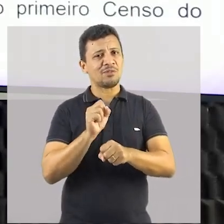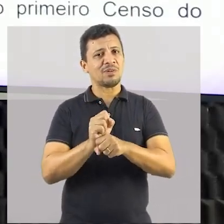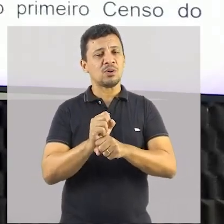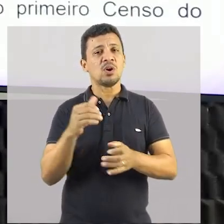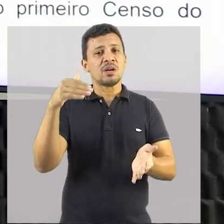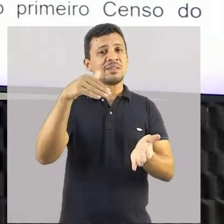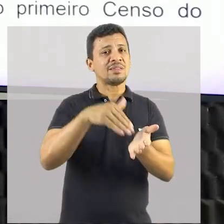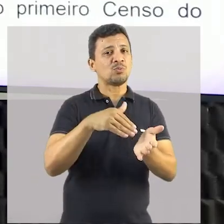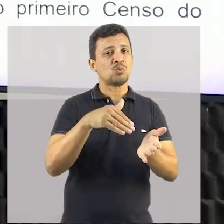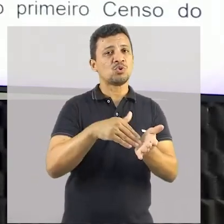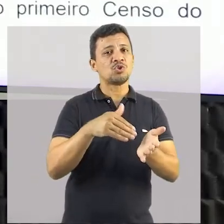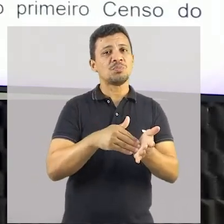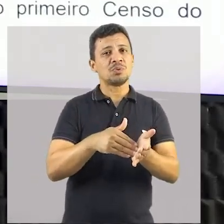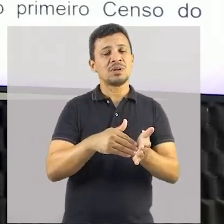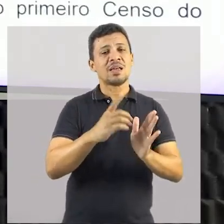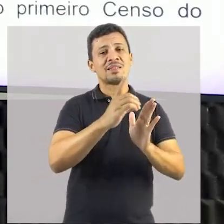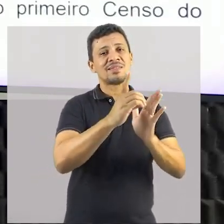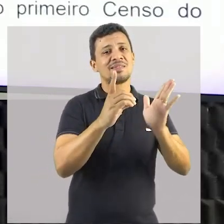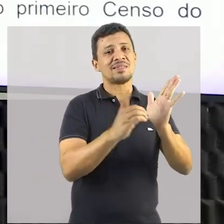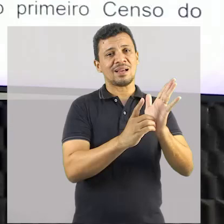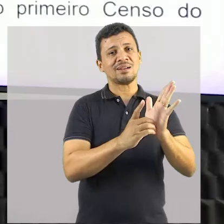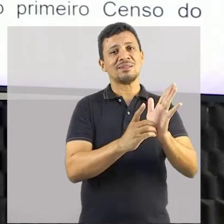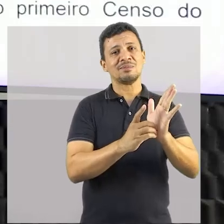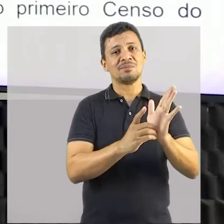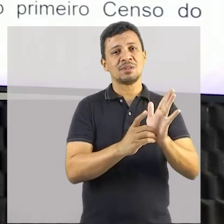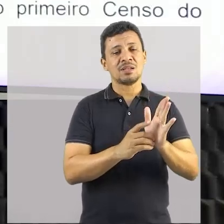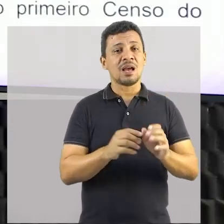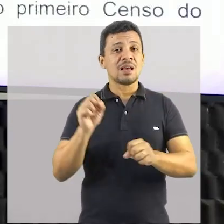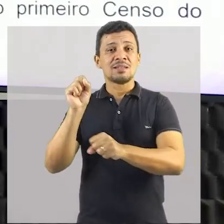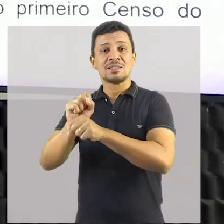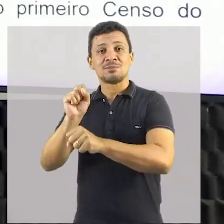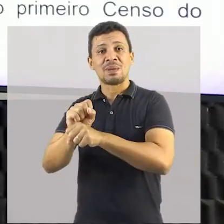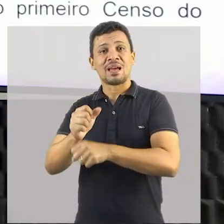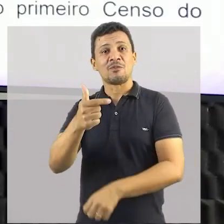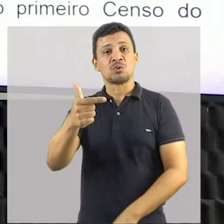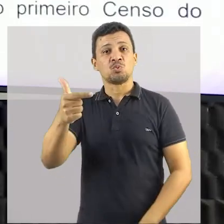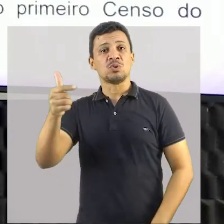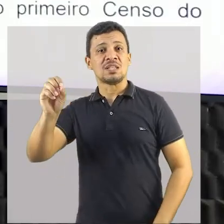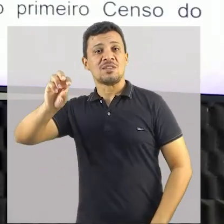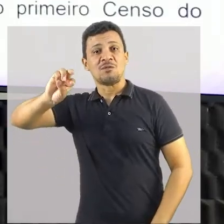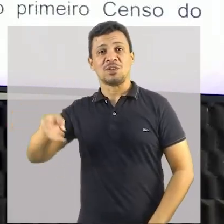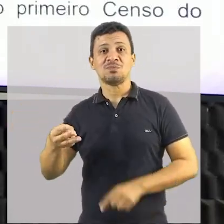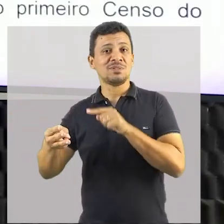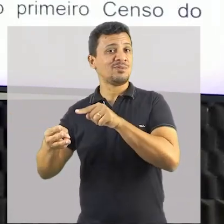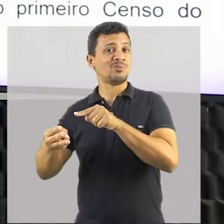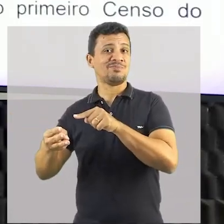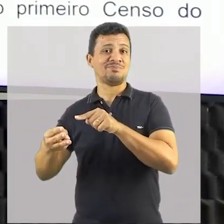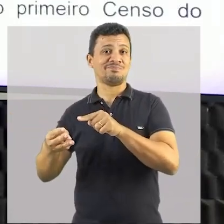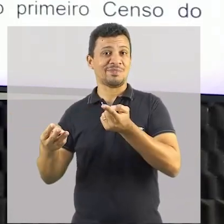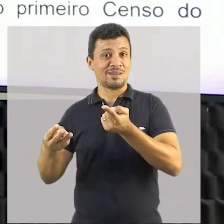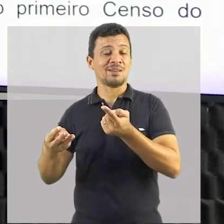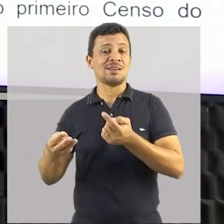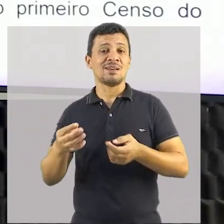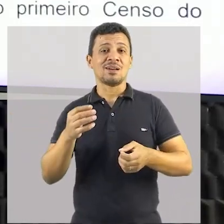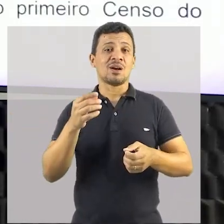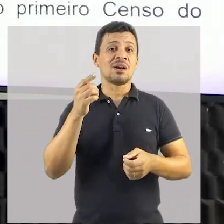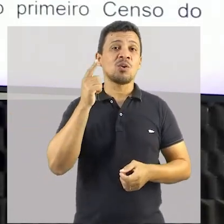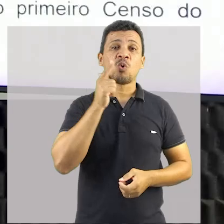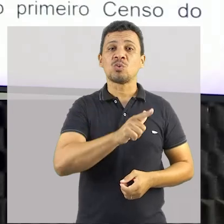falando. O Brasil tinha uma estimativa de 220 milhões, chegamos a 210. Então crescemos menos do que